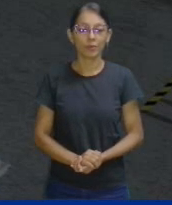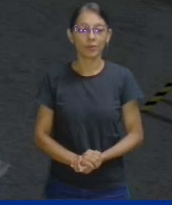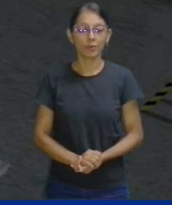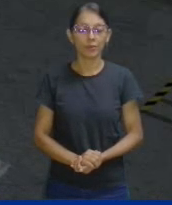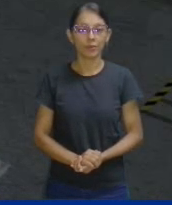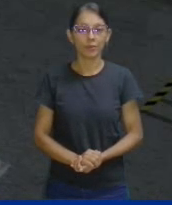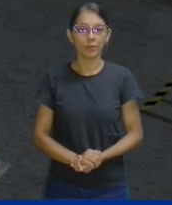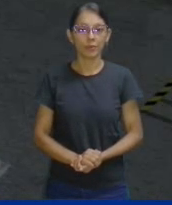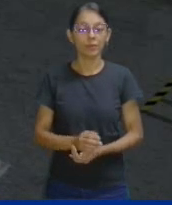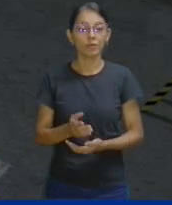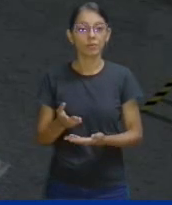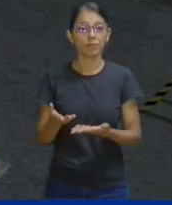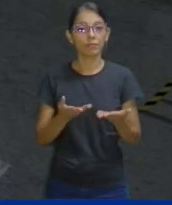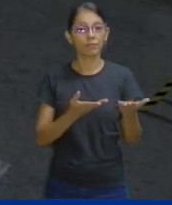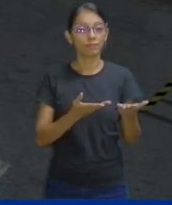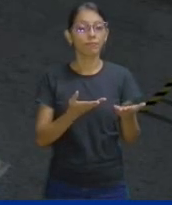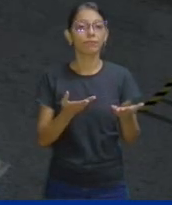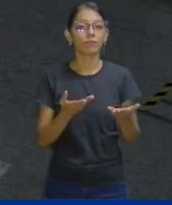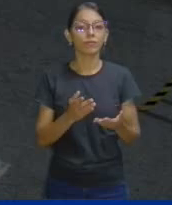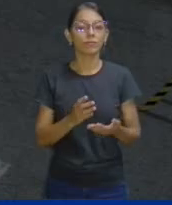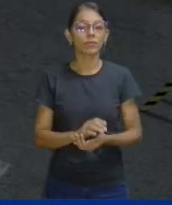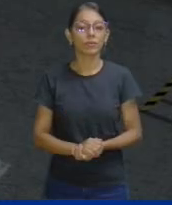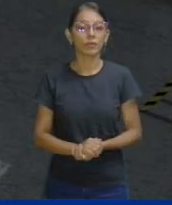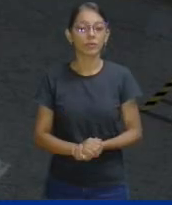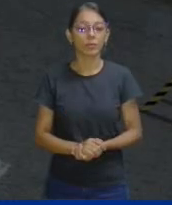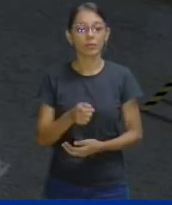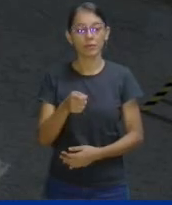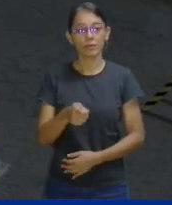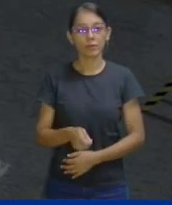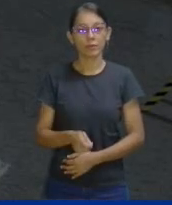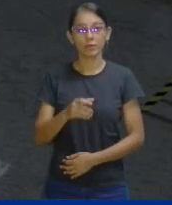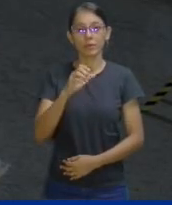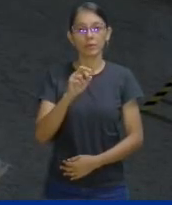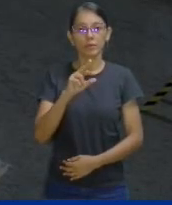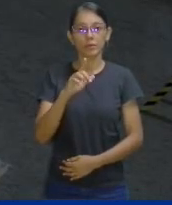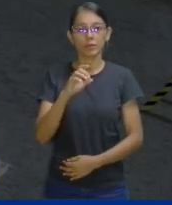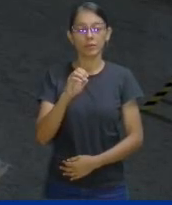está deferindo o pedido. Como vota o Imagem juiz do Carlos plenário. Fernando?